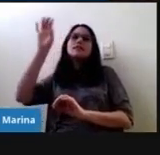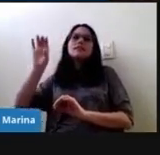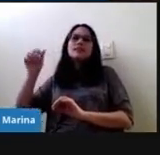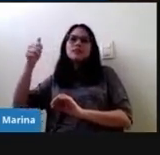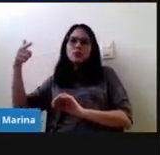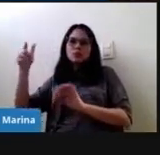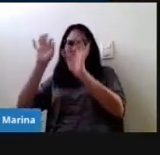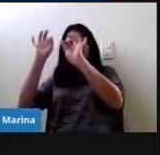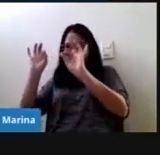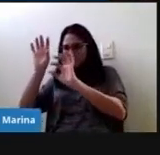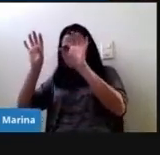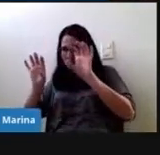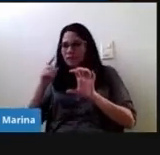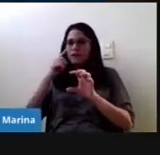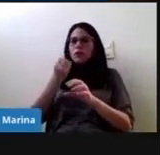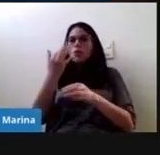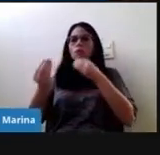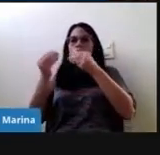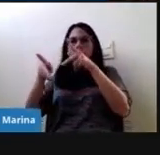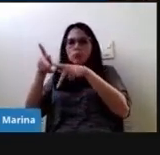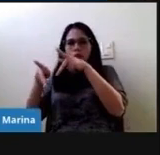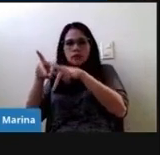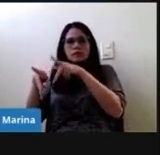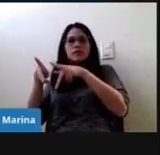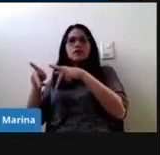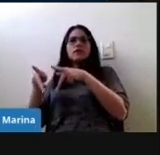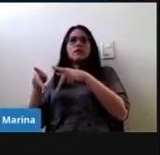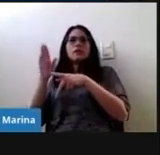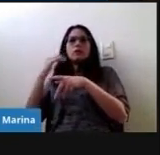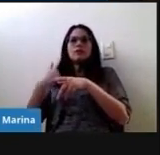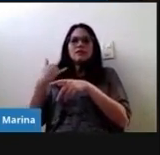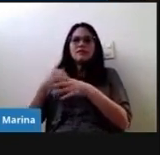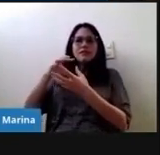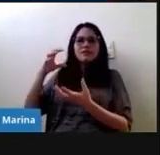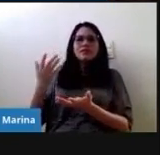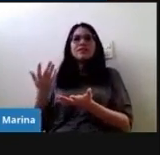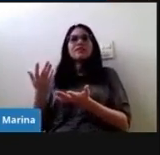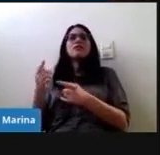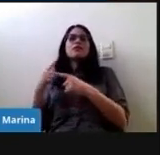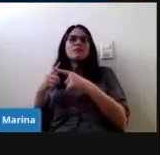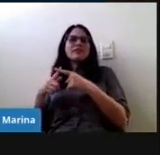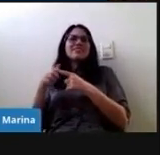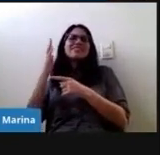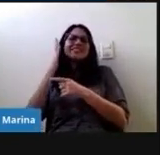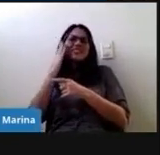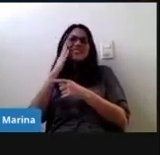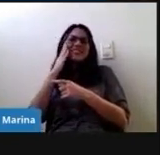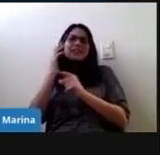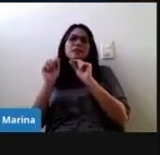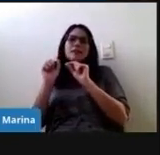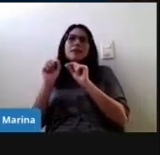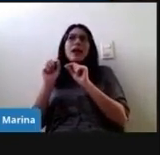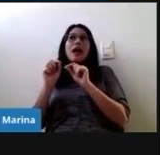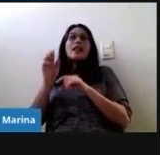porte populacional, também pensando que um dos componentes da vulnerabilidade está relacionado ao tamanho desses